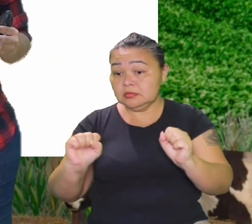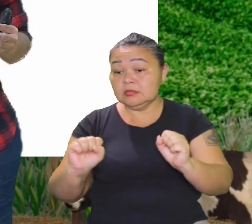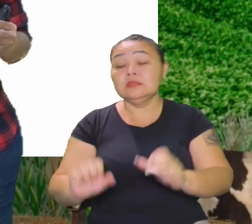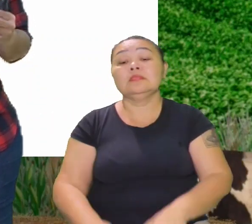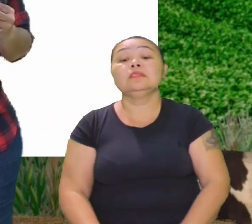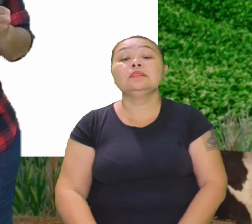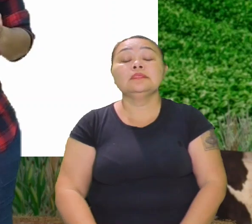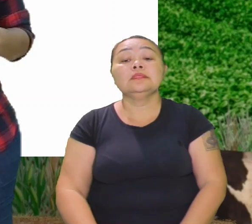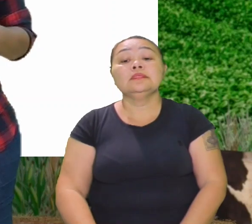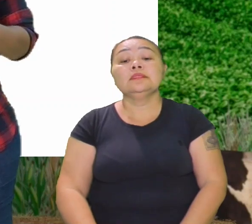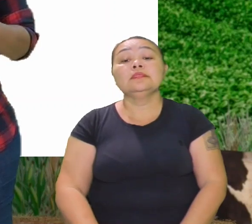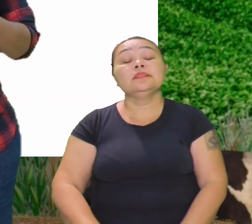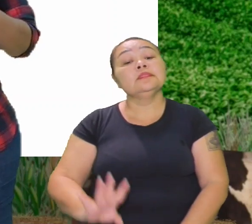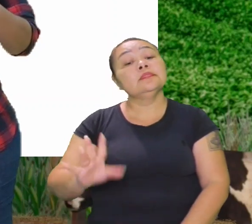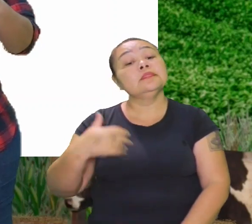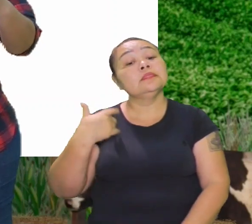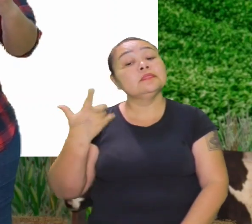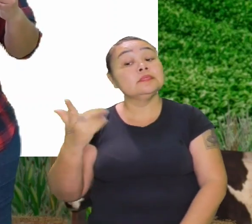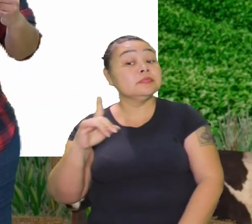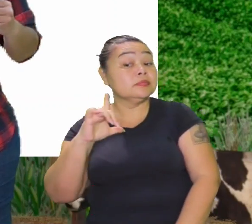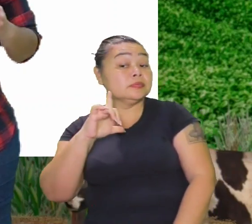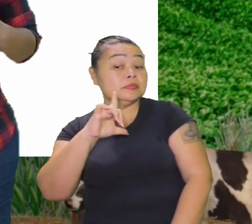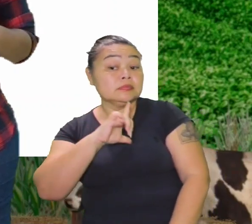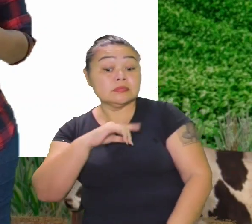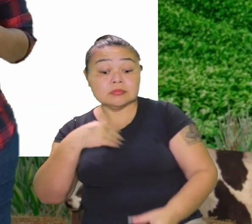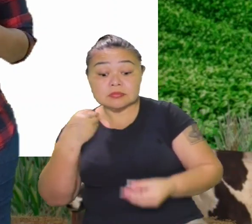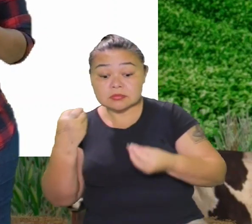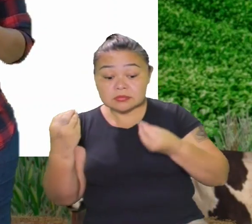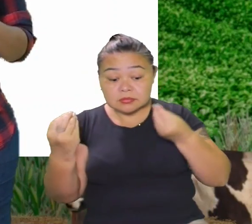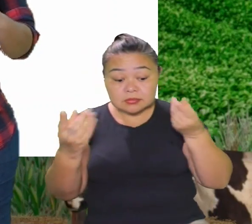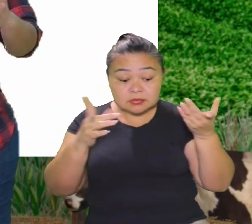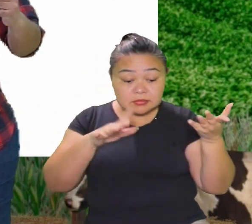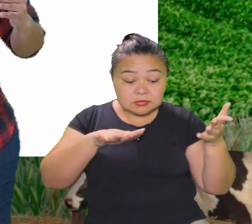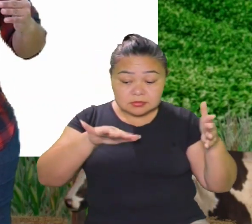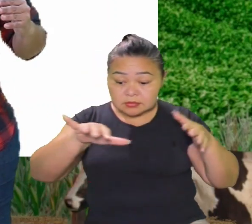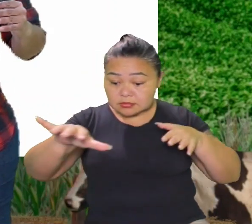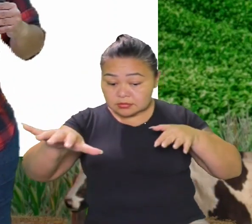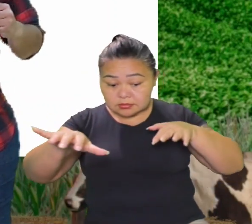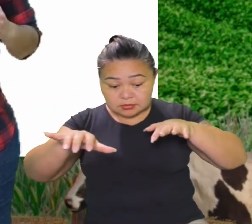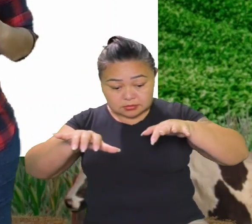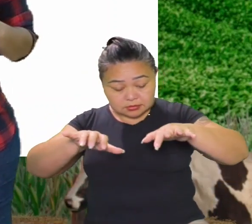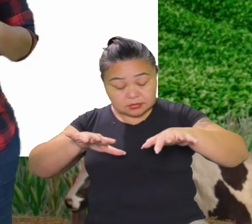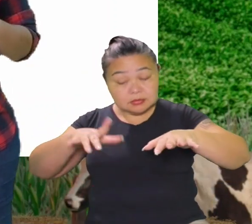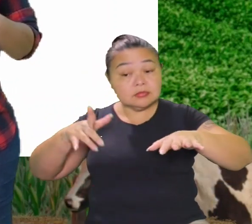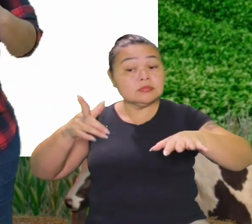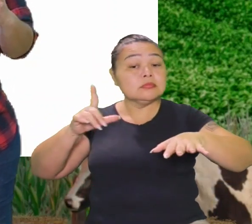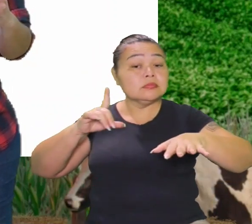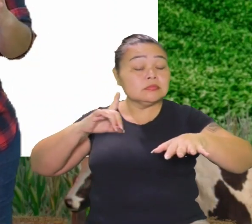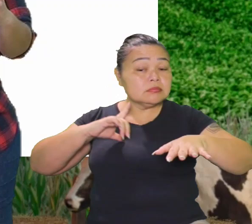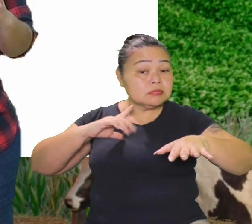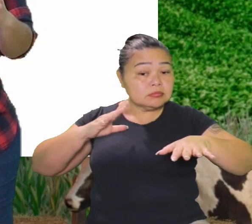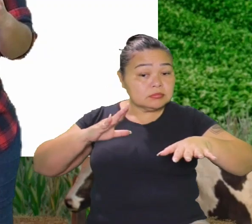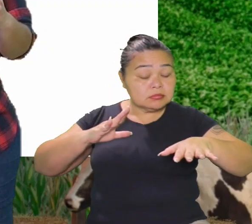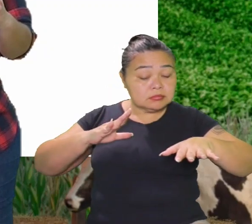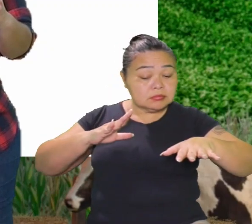SAF, eu vou ter um dinamismo que precisa estar